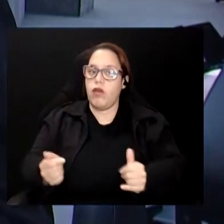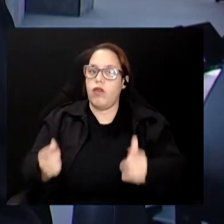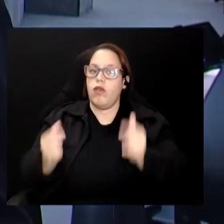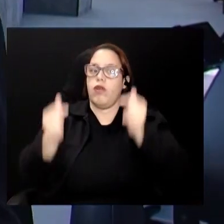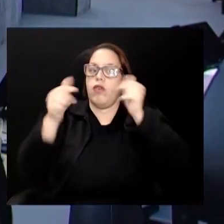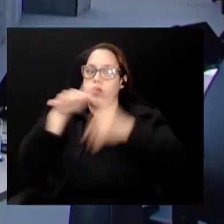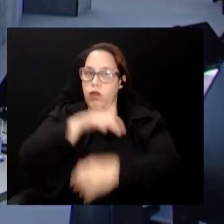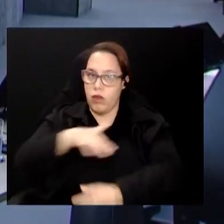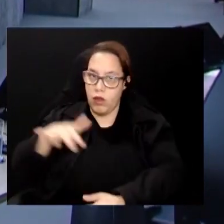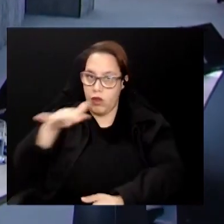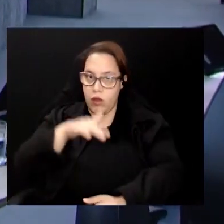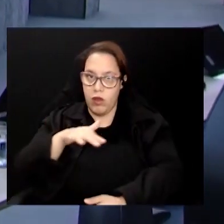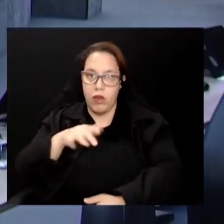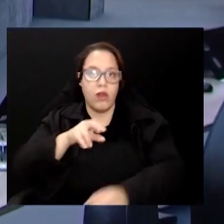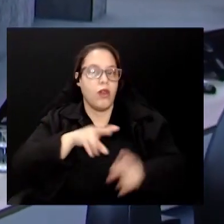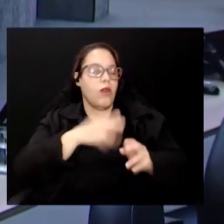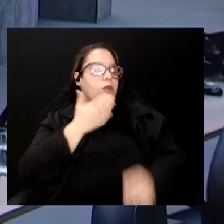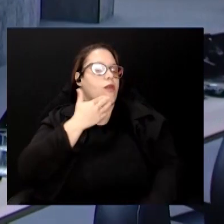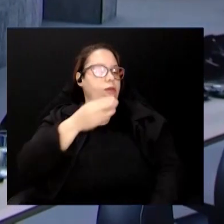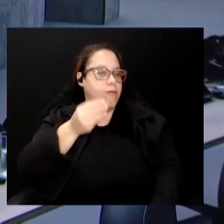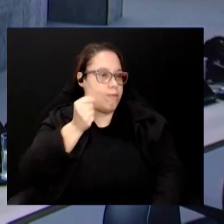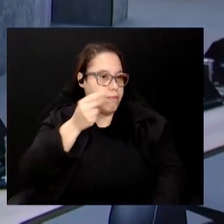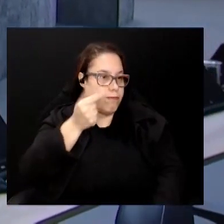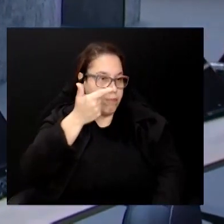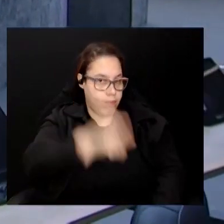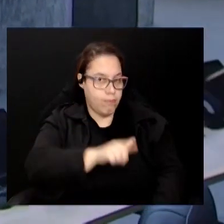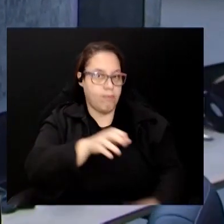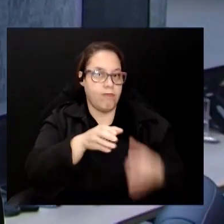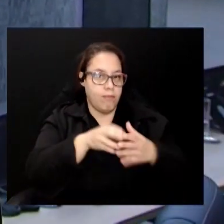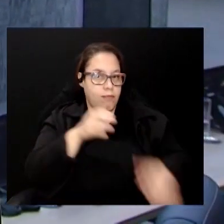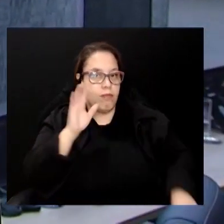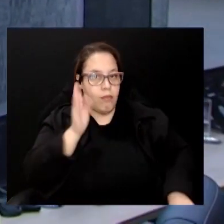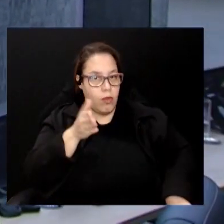é uma reedição de uma comissão que eu já presidi,